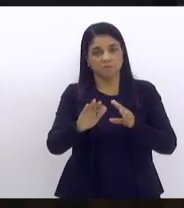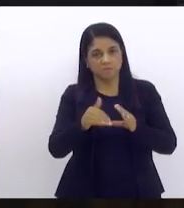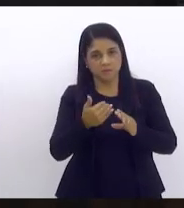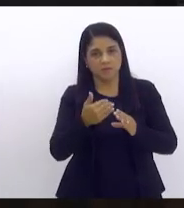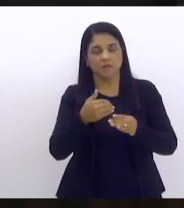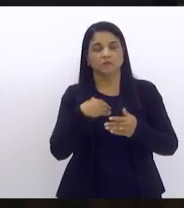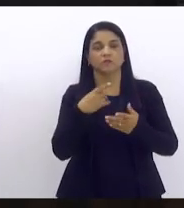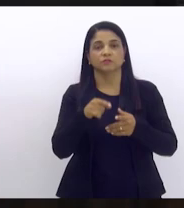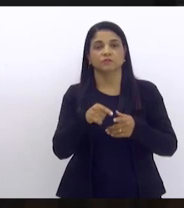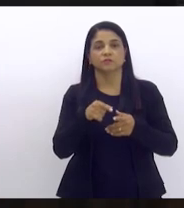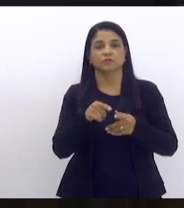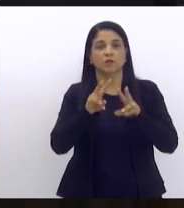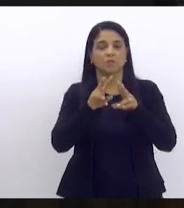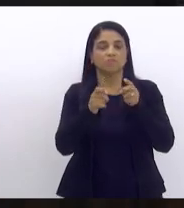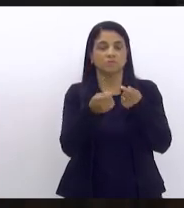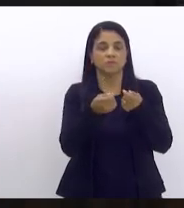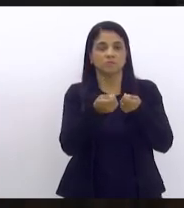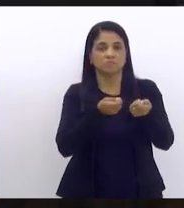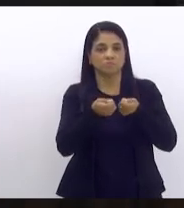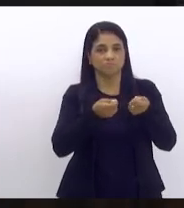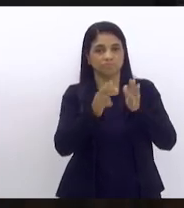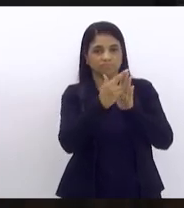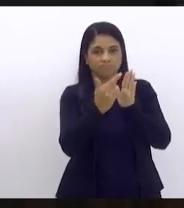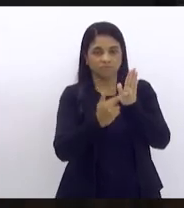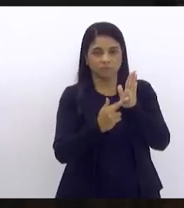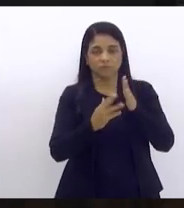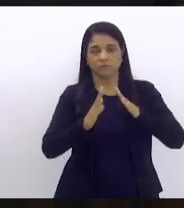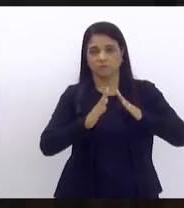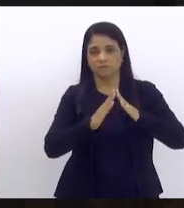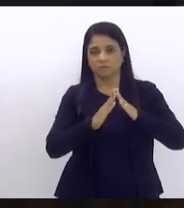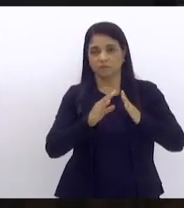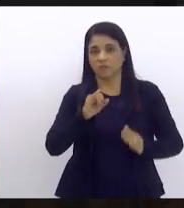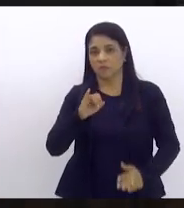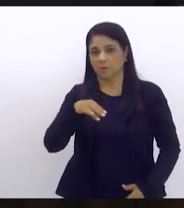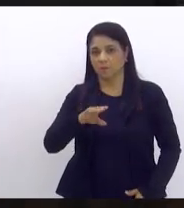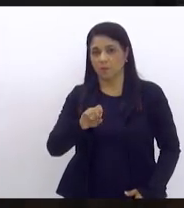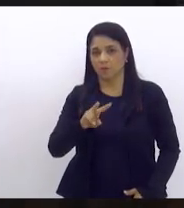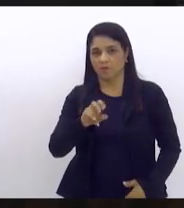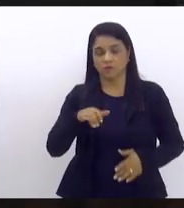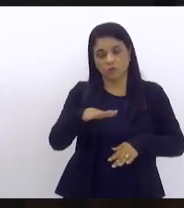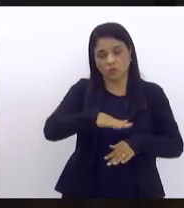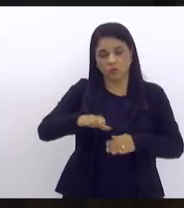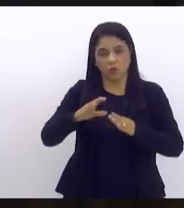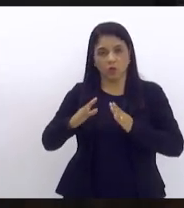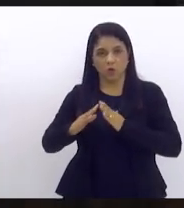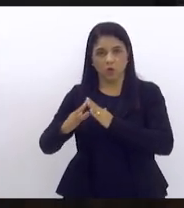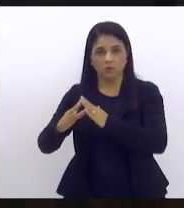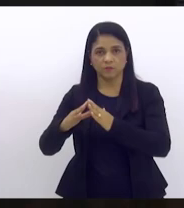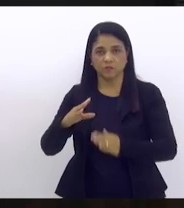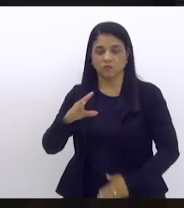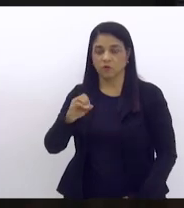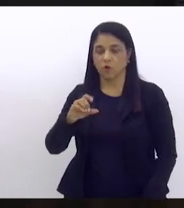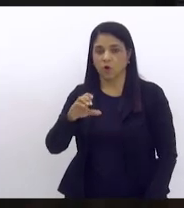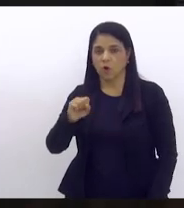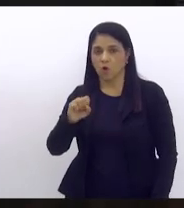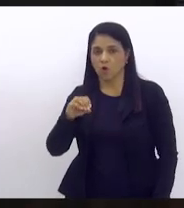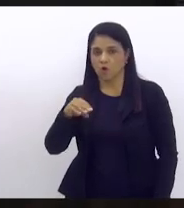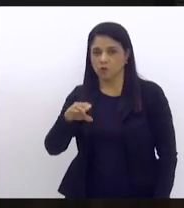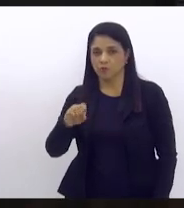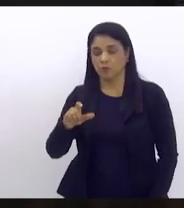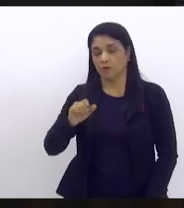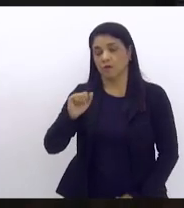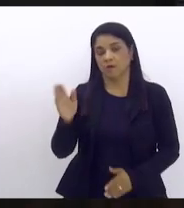mensagem dispondo sobre a regularização fundiária dos imóveis localizados na comunidade Andalúcia, no bairro Cosmos, município do Rio de